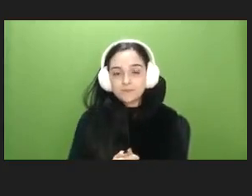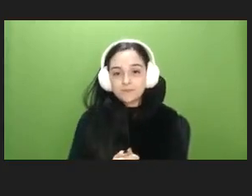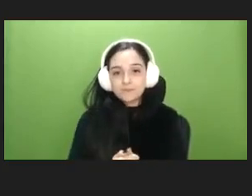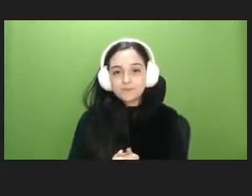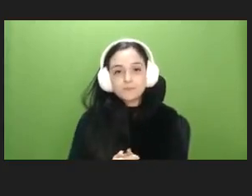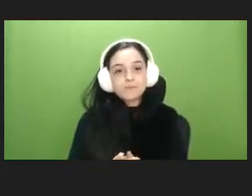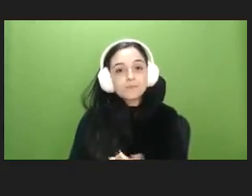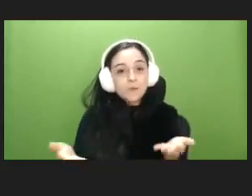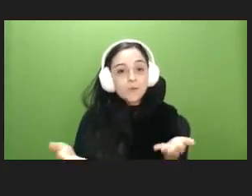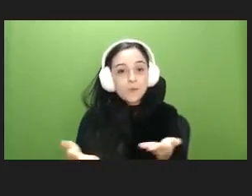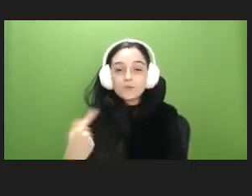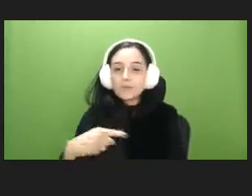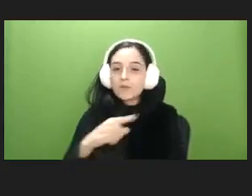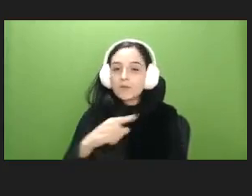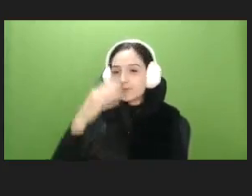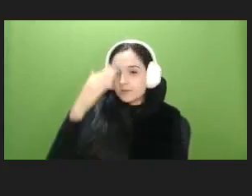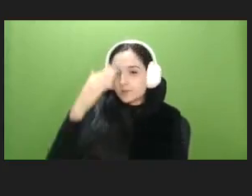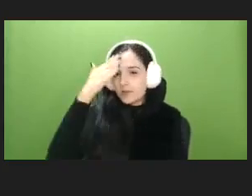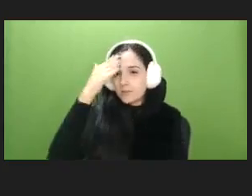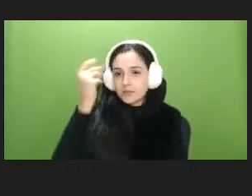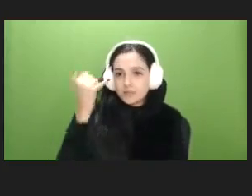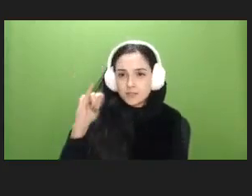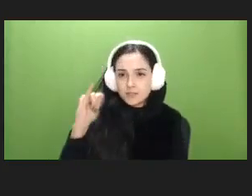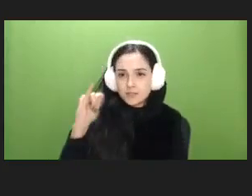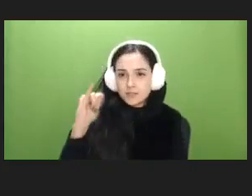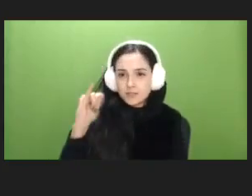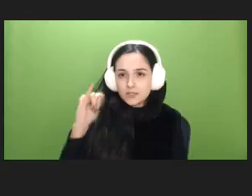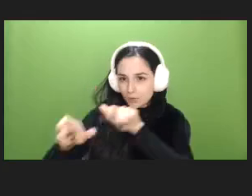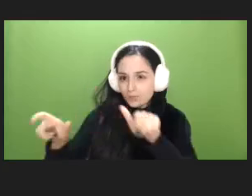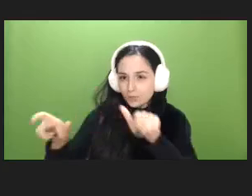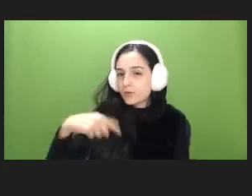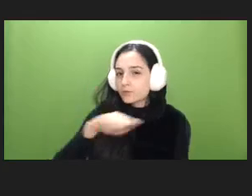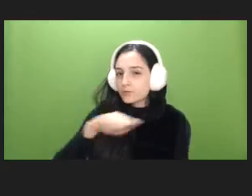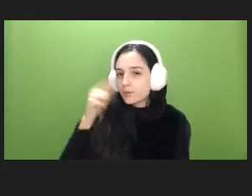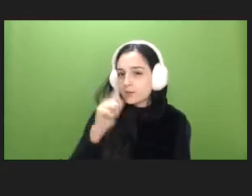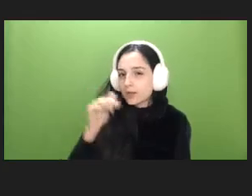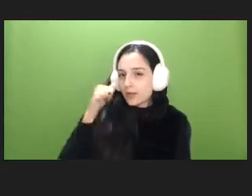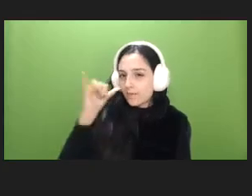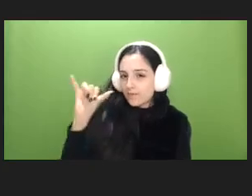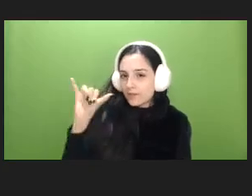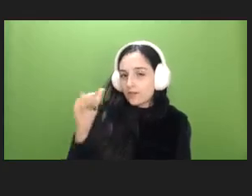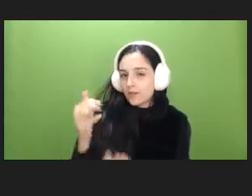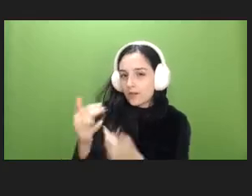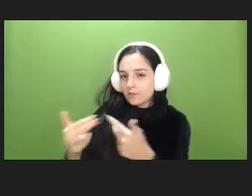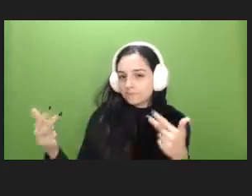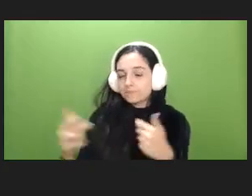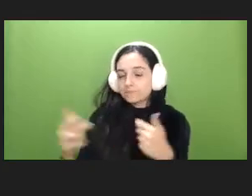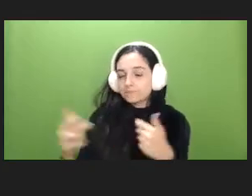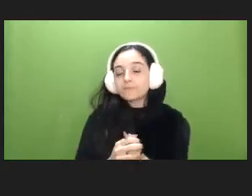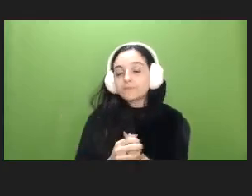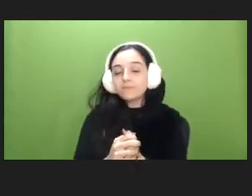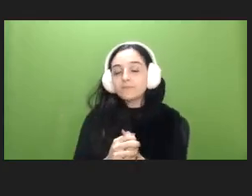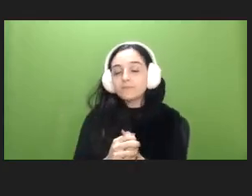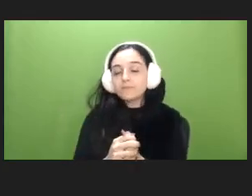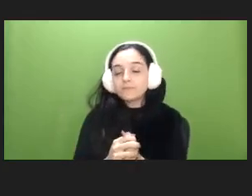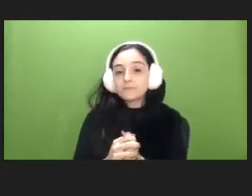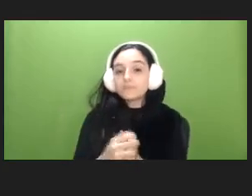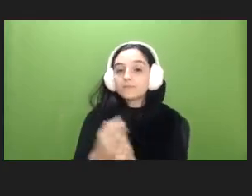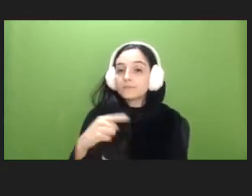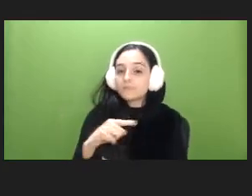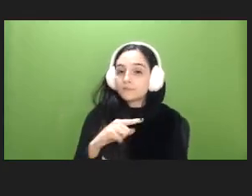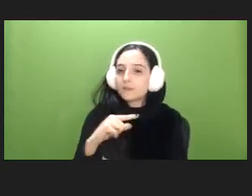as pessoas, você consegue evitar muitas coisas, né? Os dados mostram que a doença